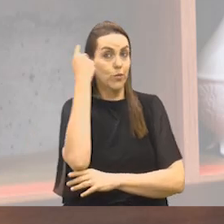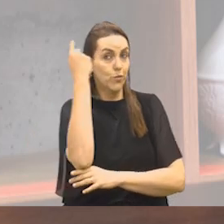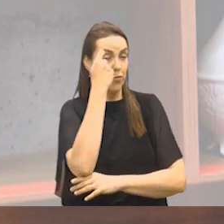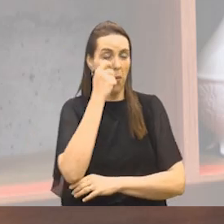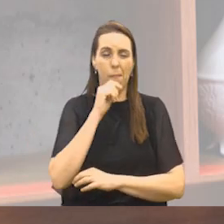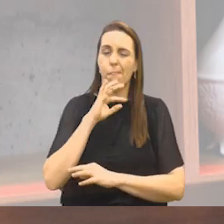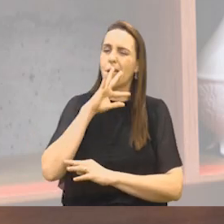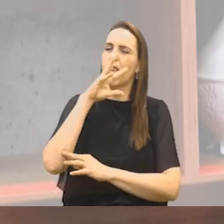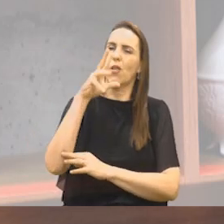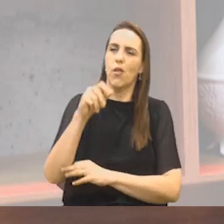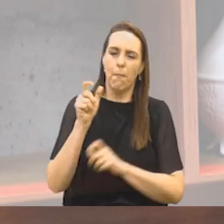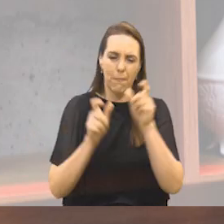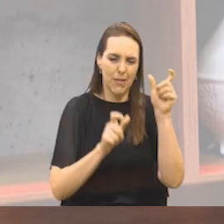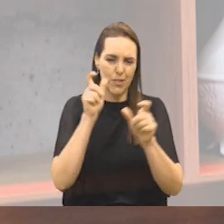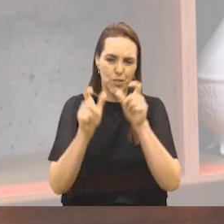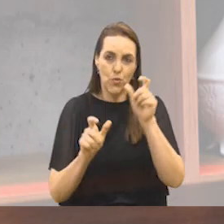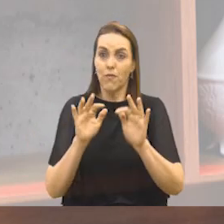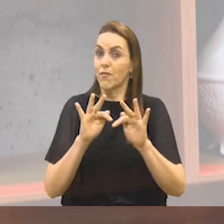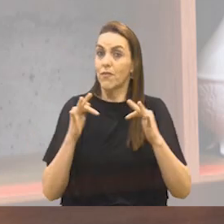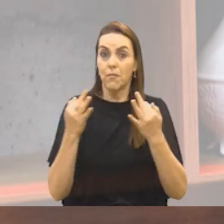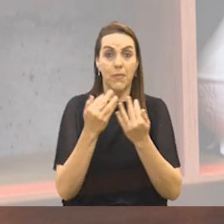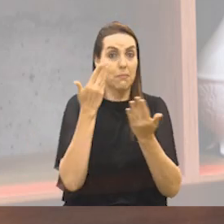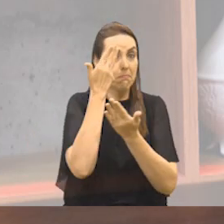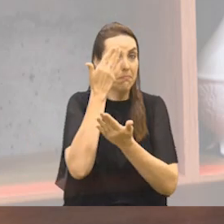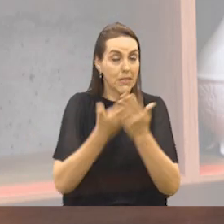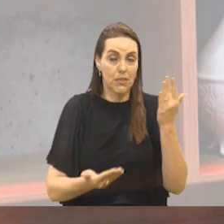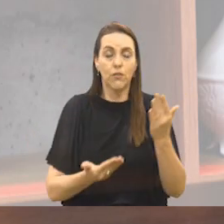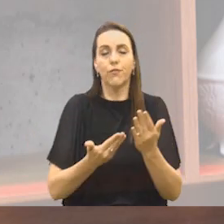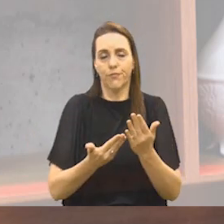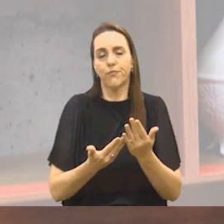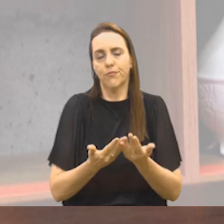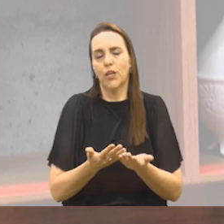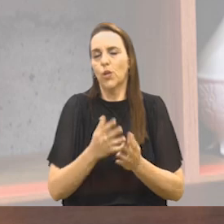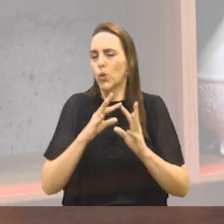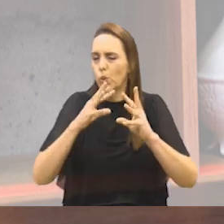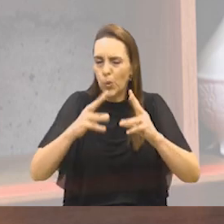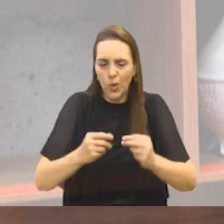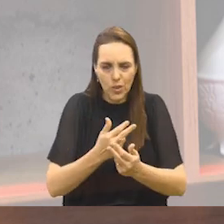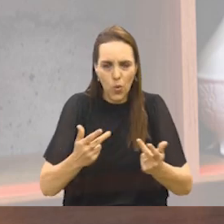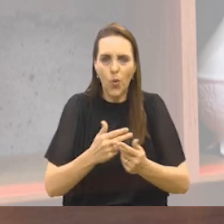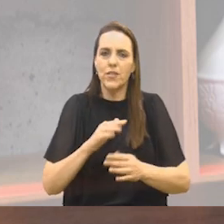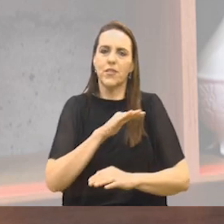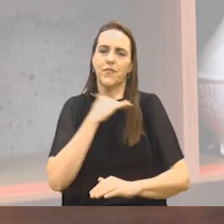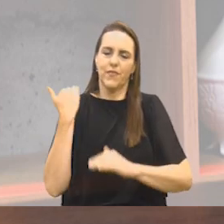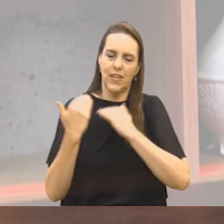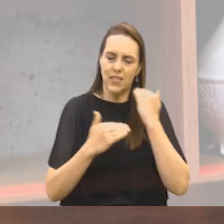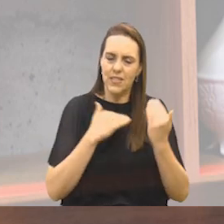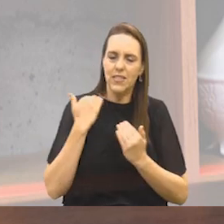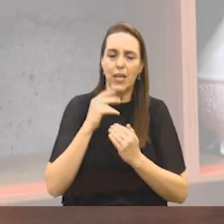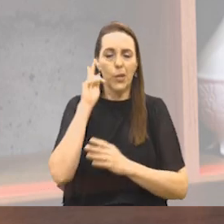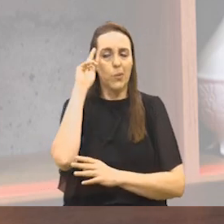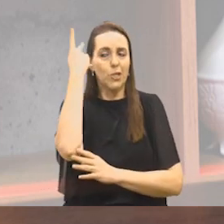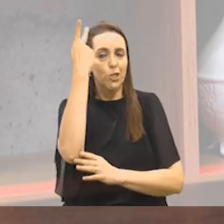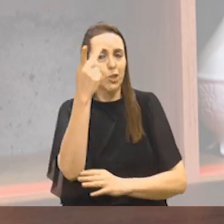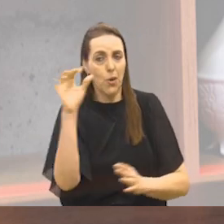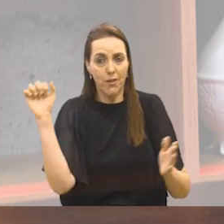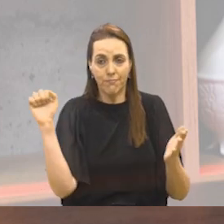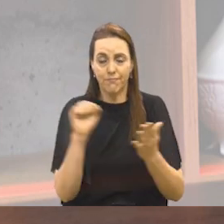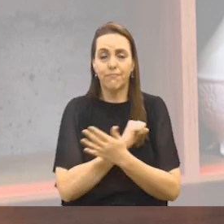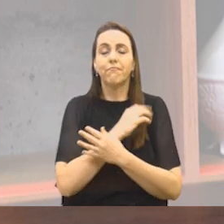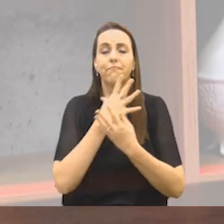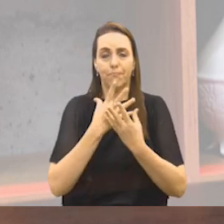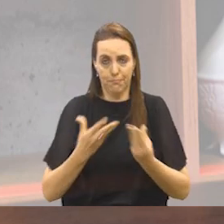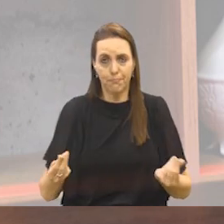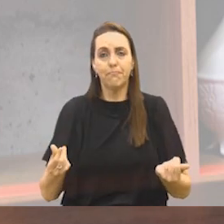Grande do Sul, que assolou milhões de pessoas. Muitas famílias perderam suas vidas, perderam suas coisas, perderam